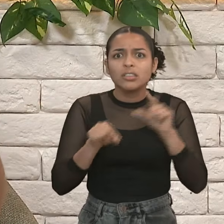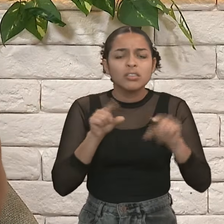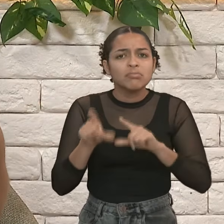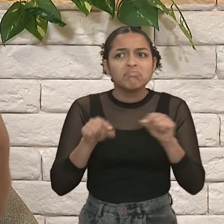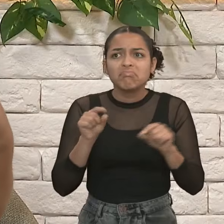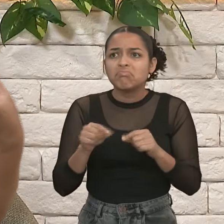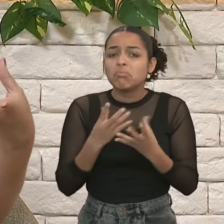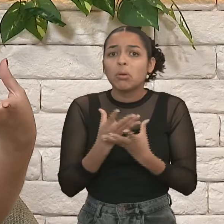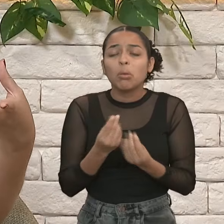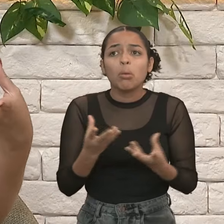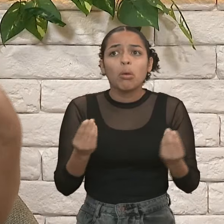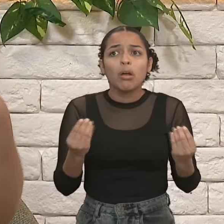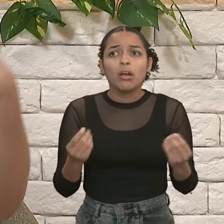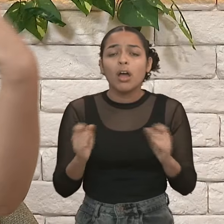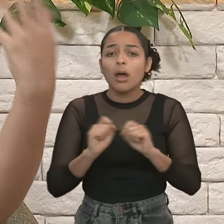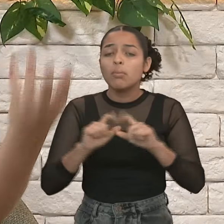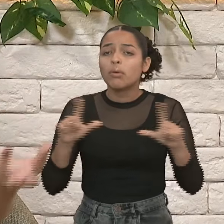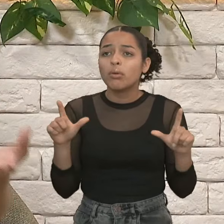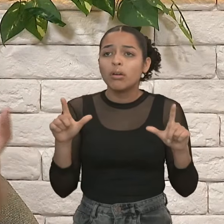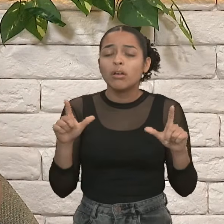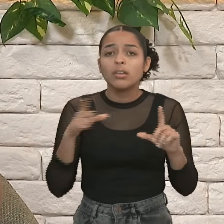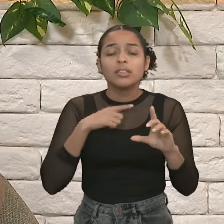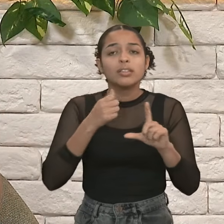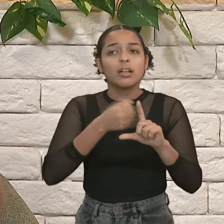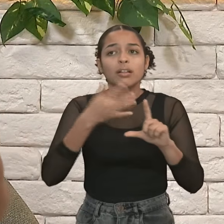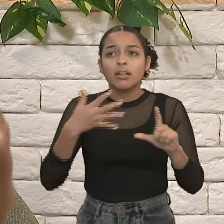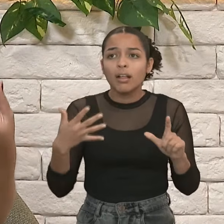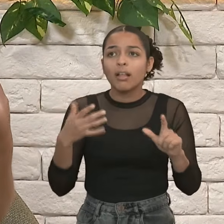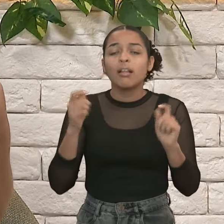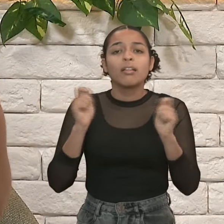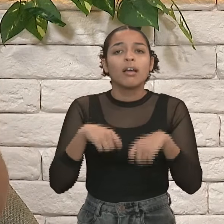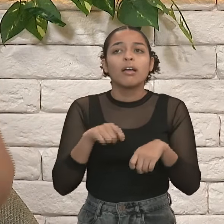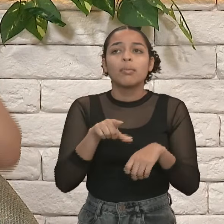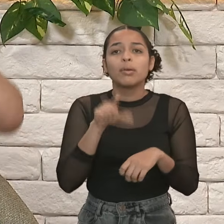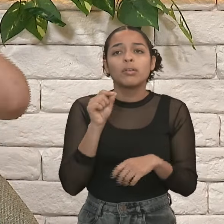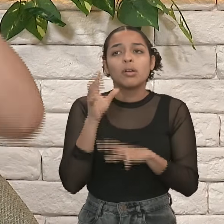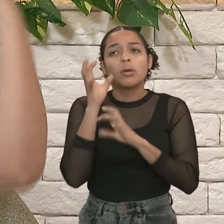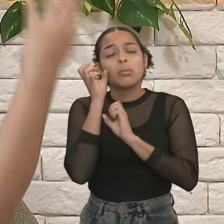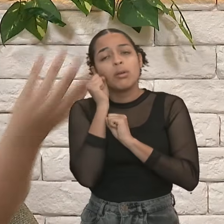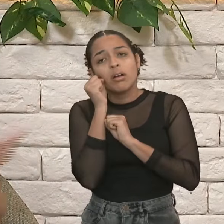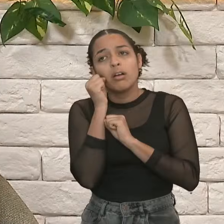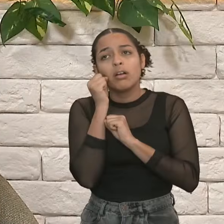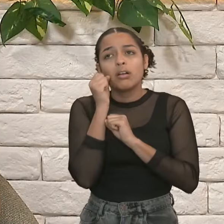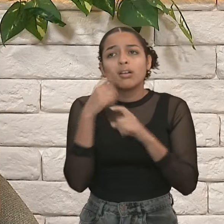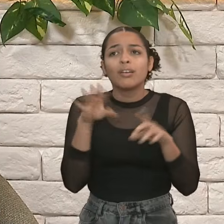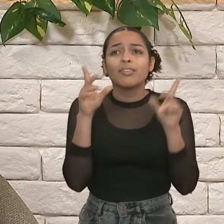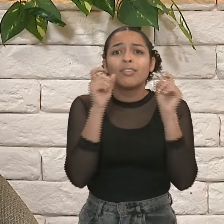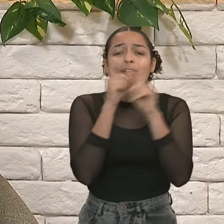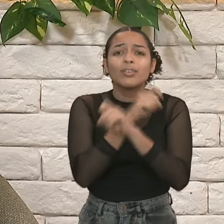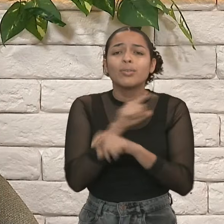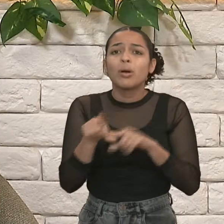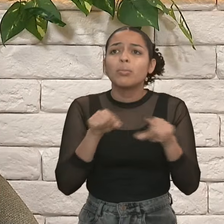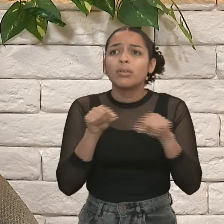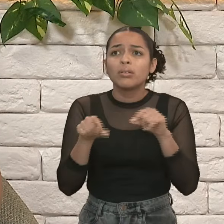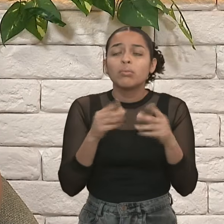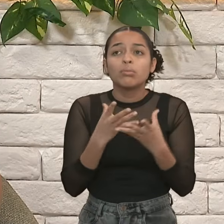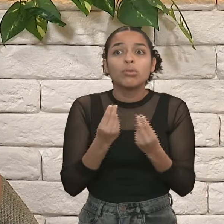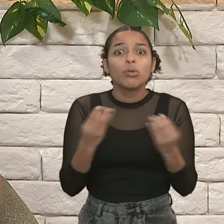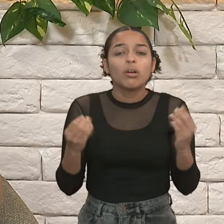abri a Netflix para escolher um filme e acabei dormindo e não consegui escolher, porque são tantas opções que a gente se